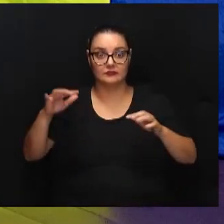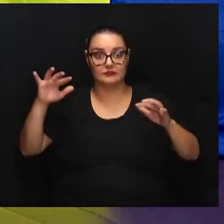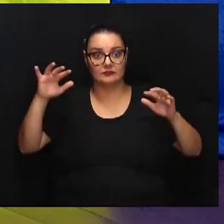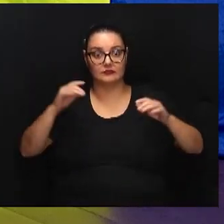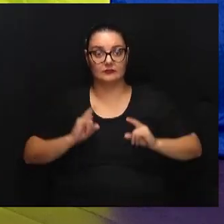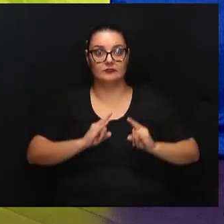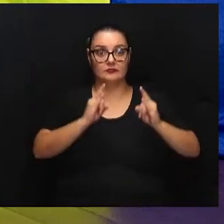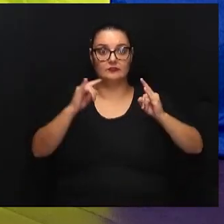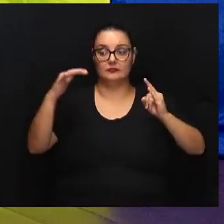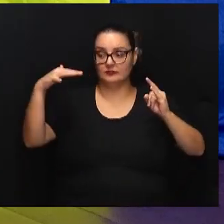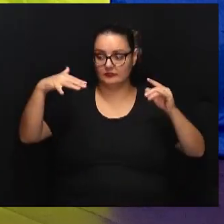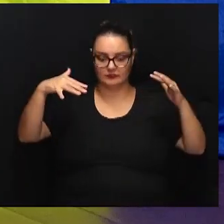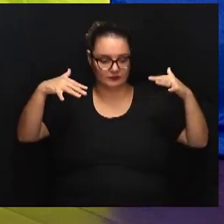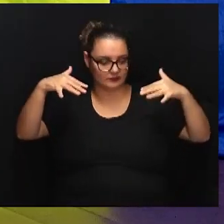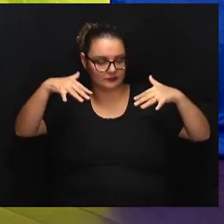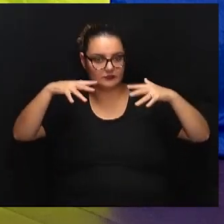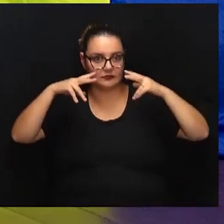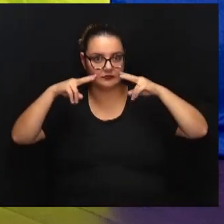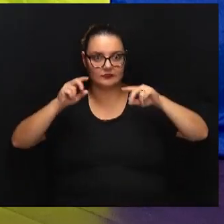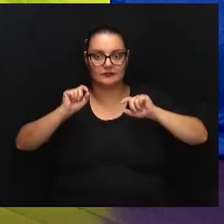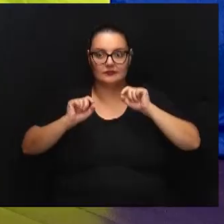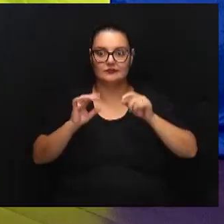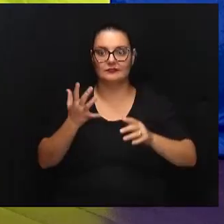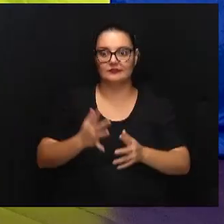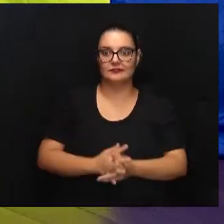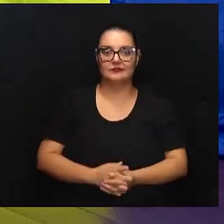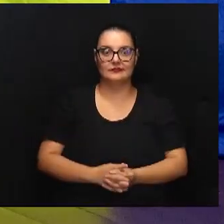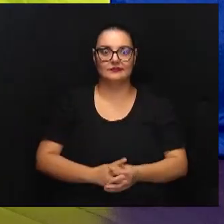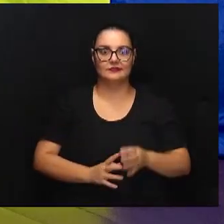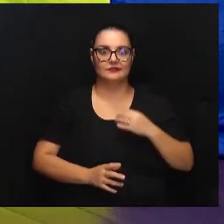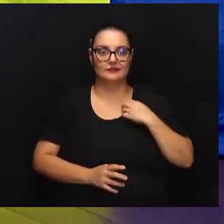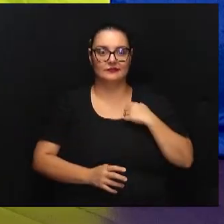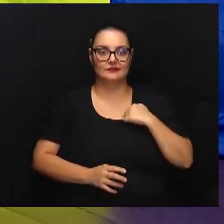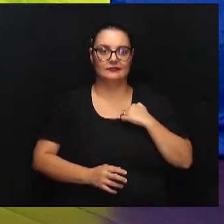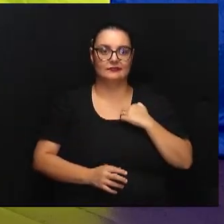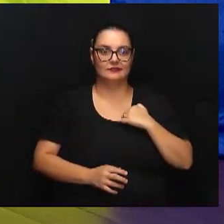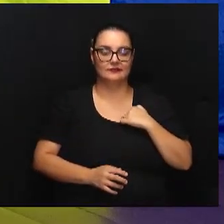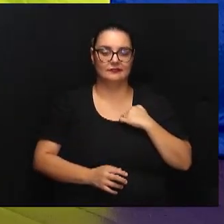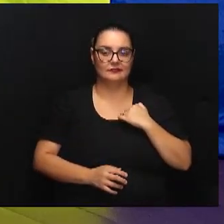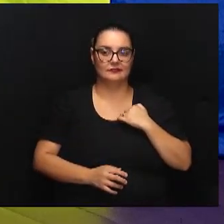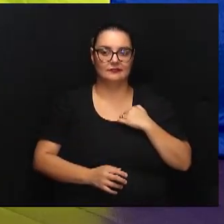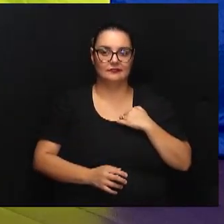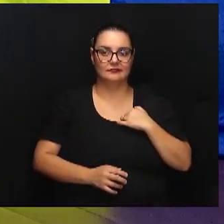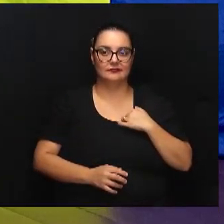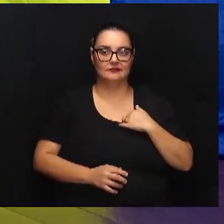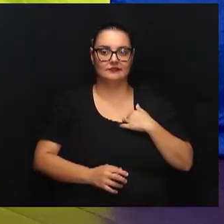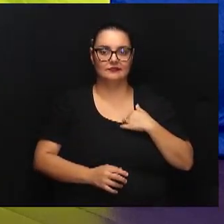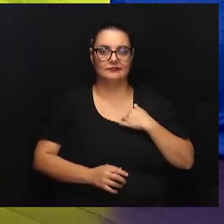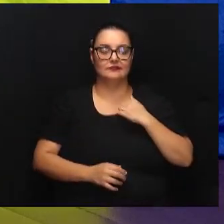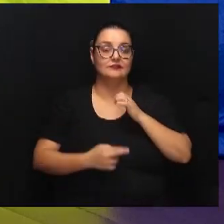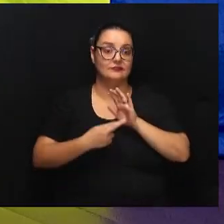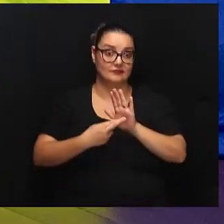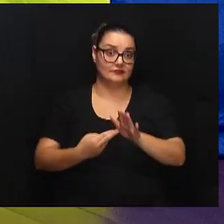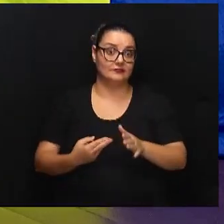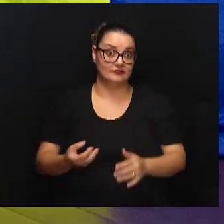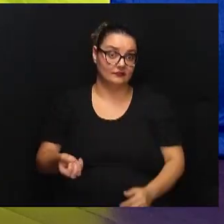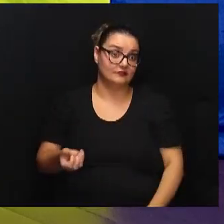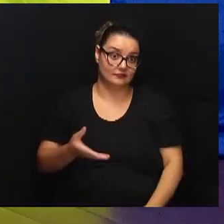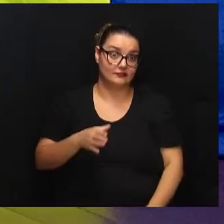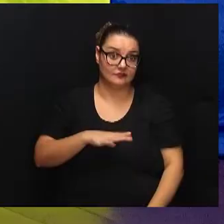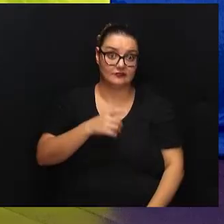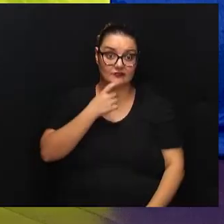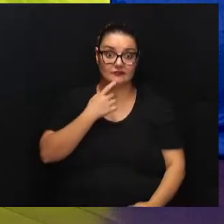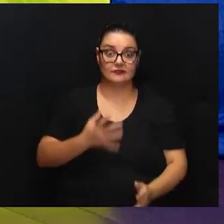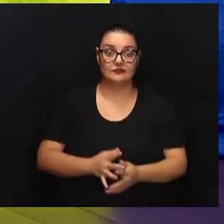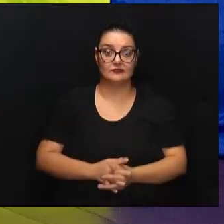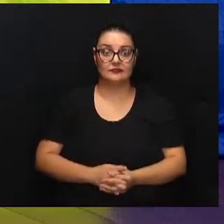certeza para outras pessoas que estavam vendo, que eu via pelos prédios, assim, as pessoas olhando o que está acontecendo aqui, que aquilo